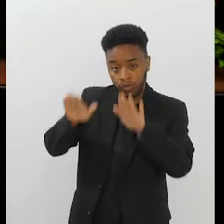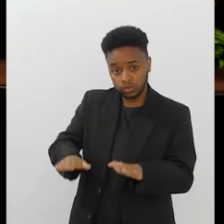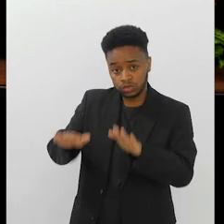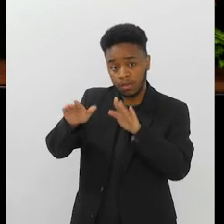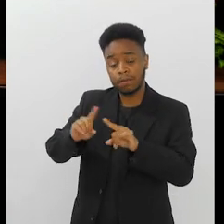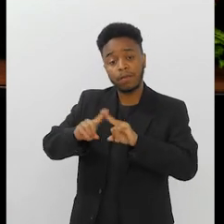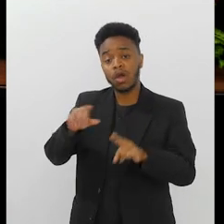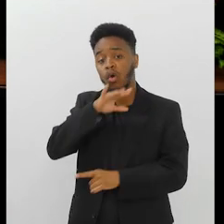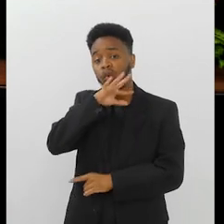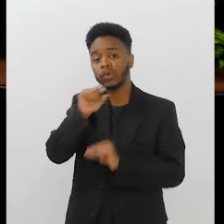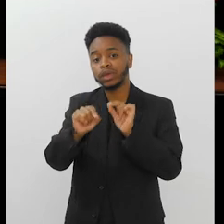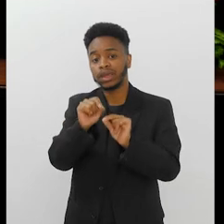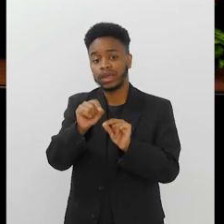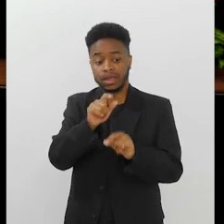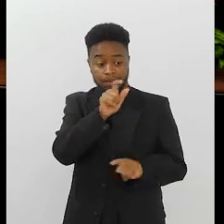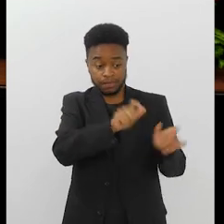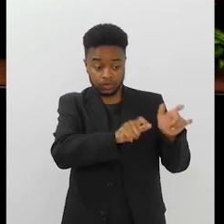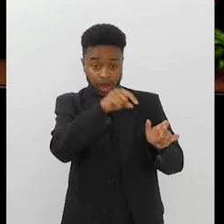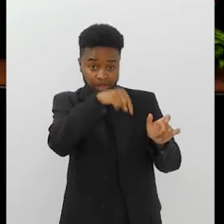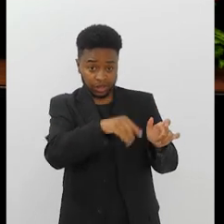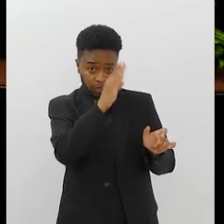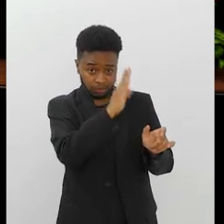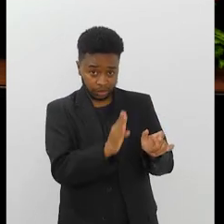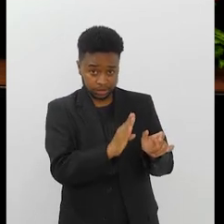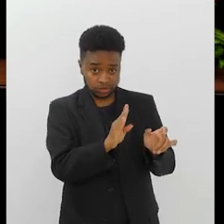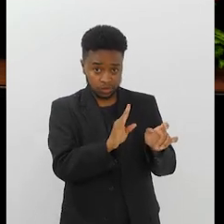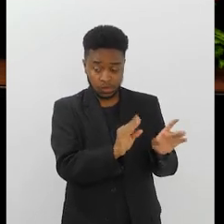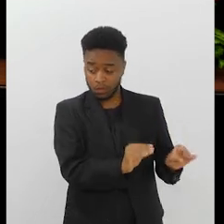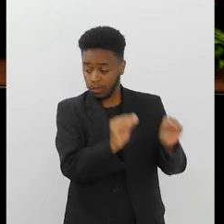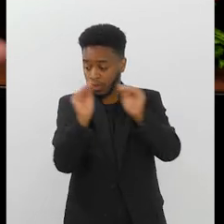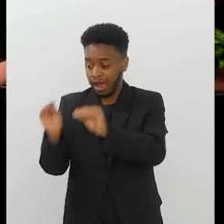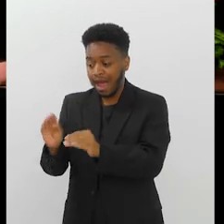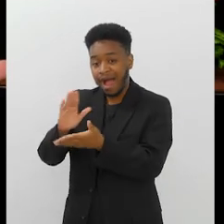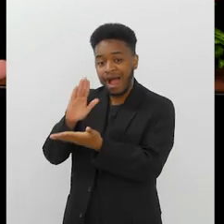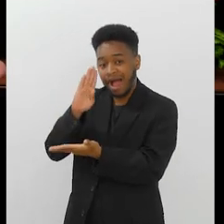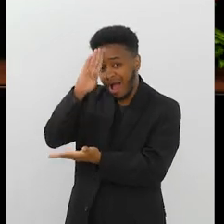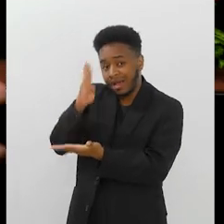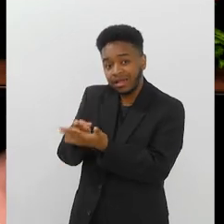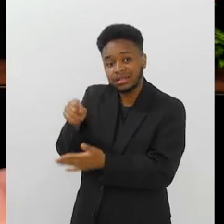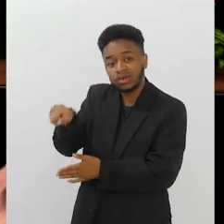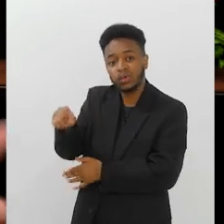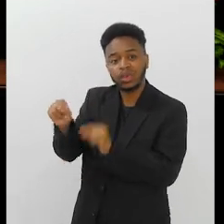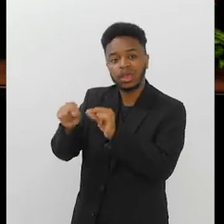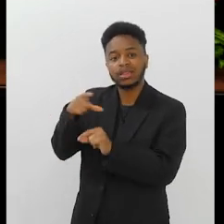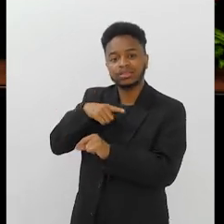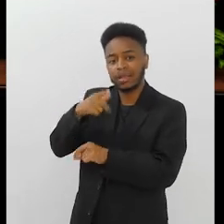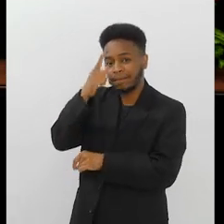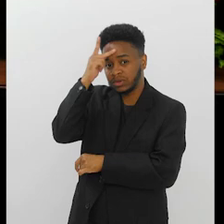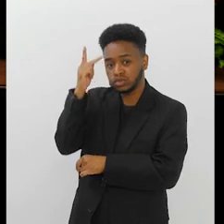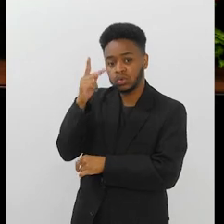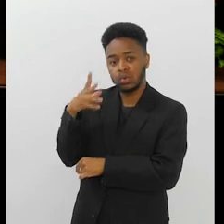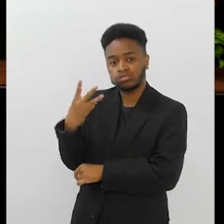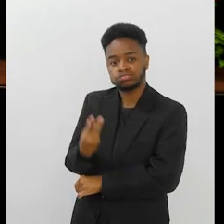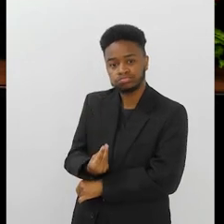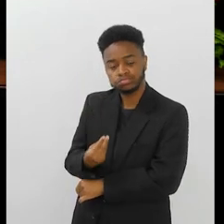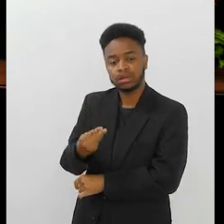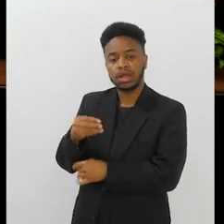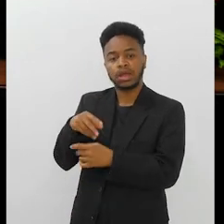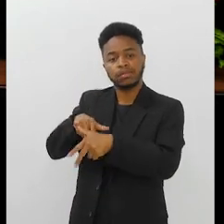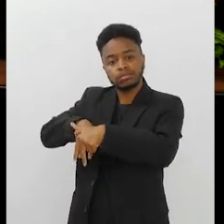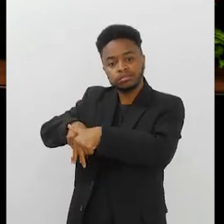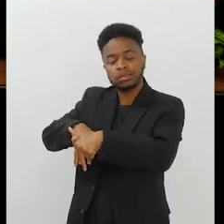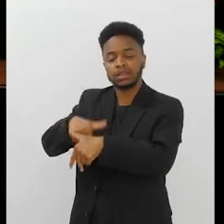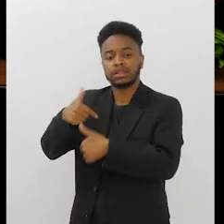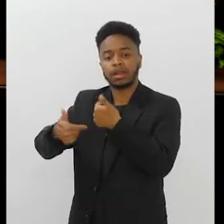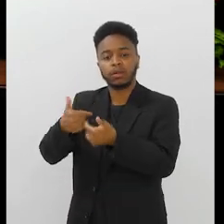isso aí o que é ruim é o brasileiro sair daqui e e acreditar que lá tem várias pessoas recebendo o santo consagrando o